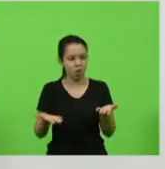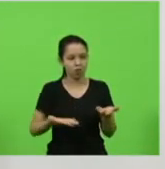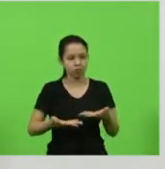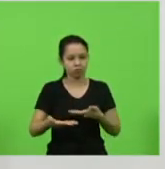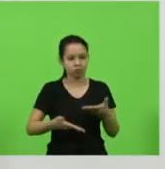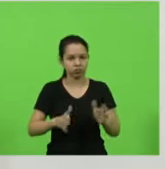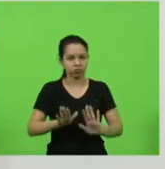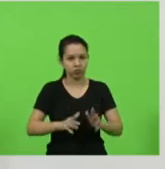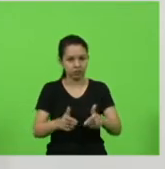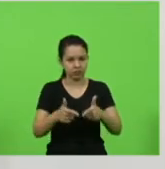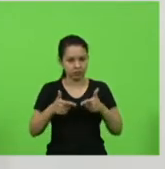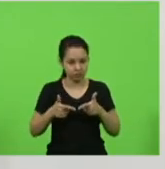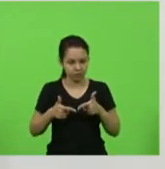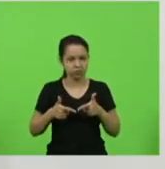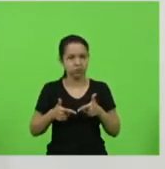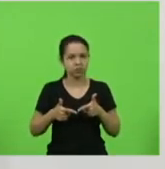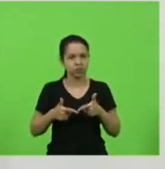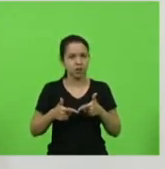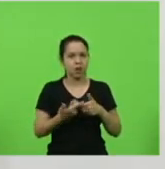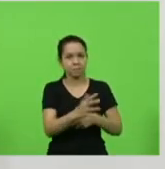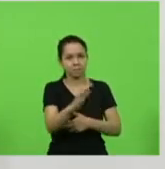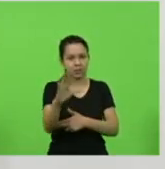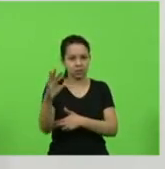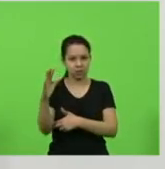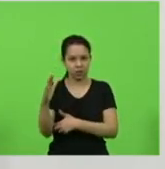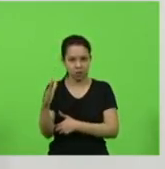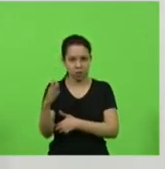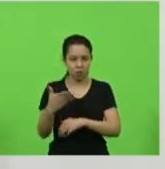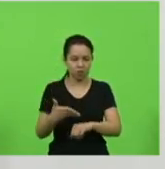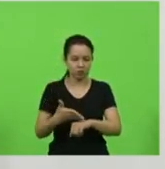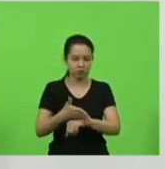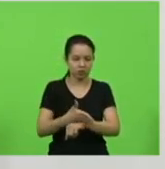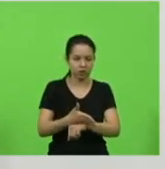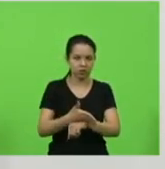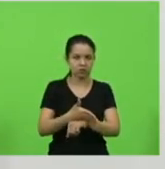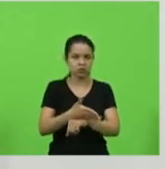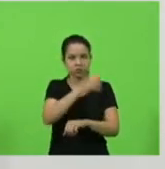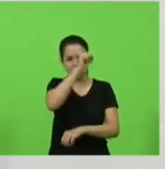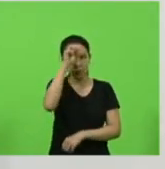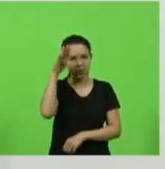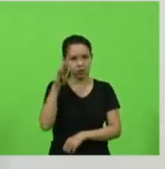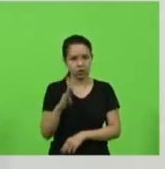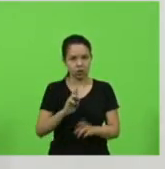é o acesso em São Bento do Sul da rodovia